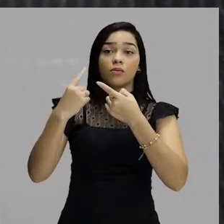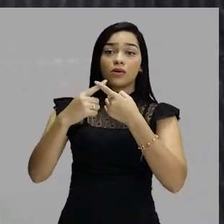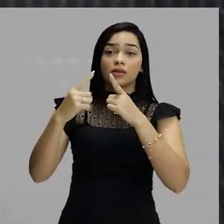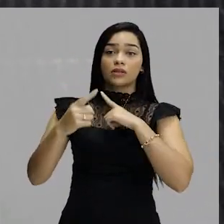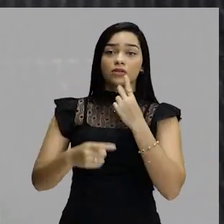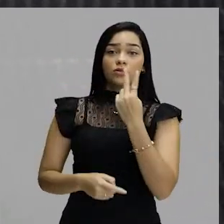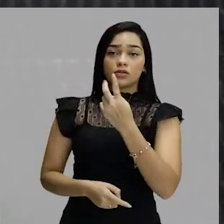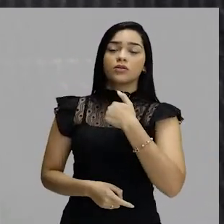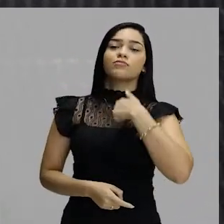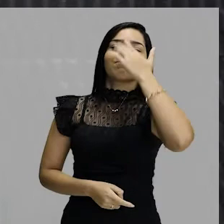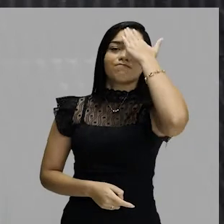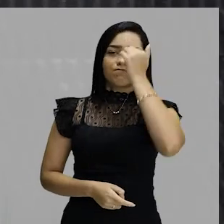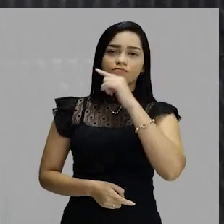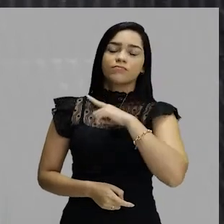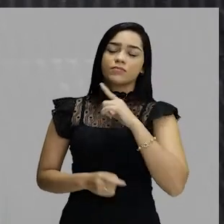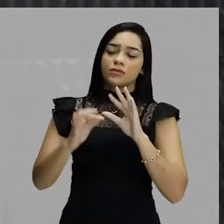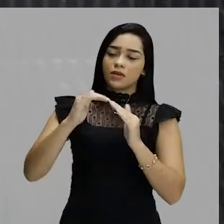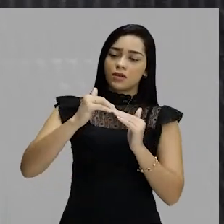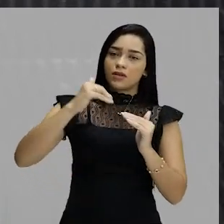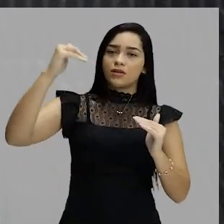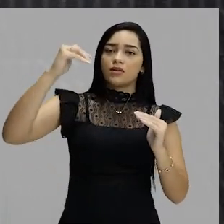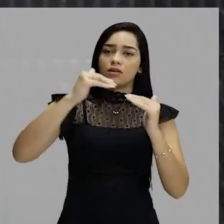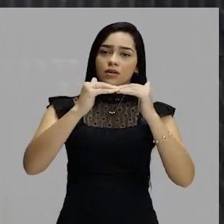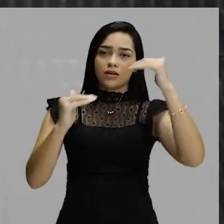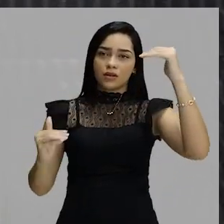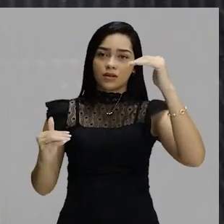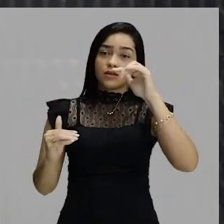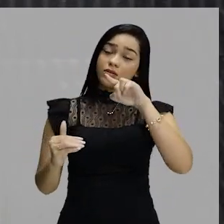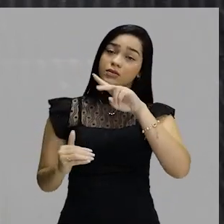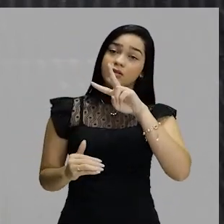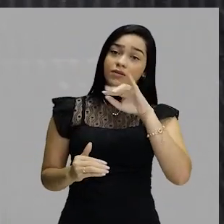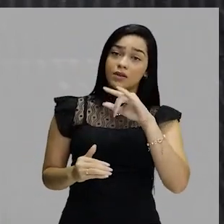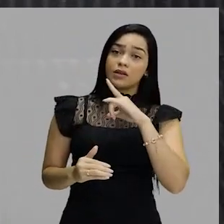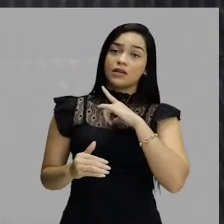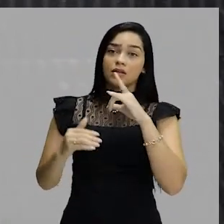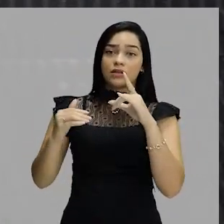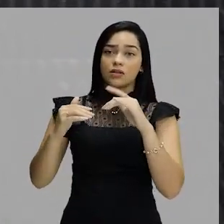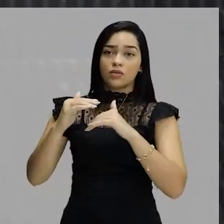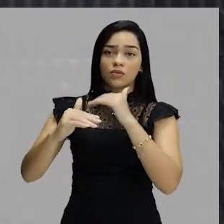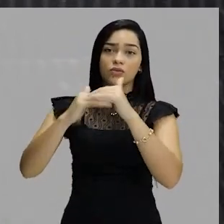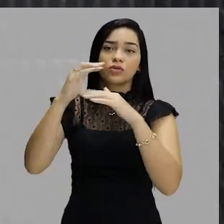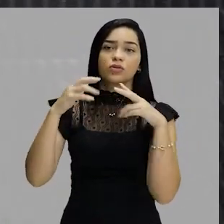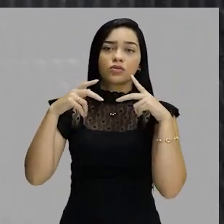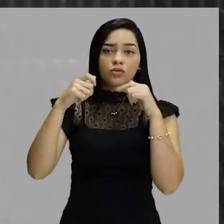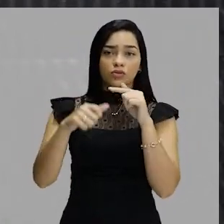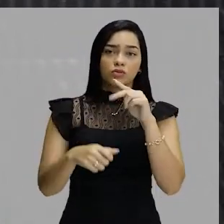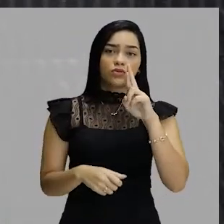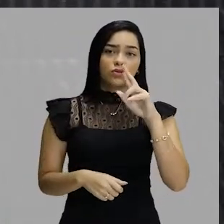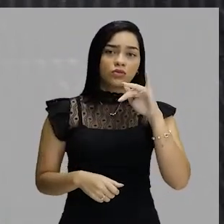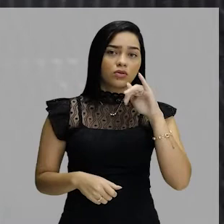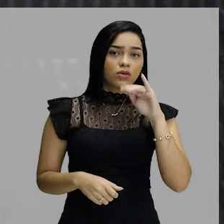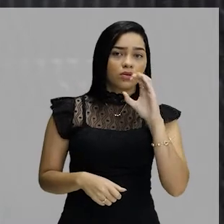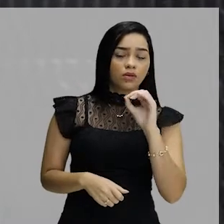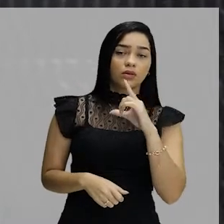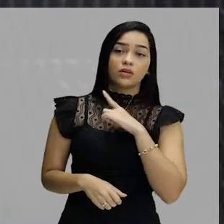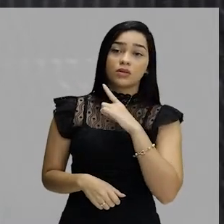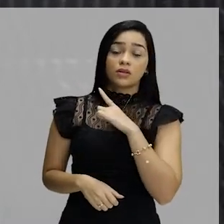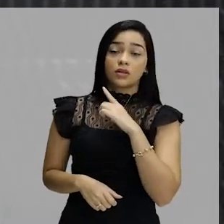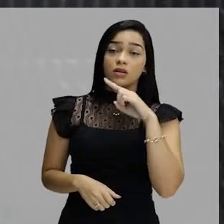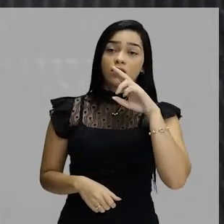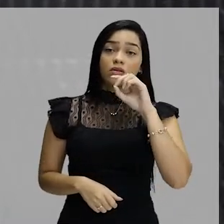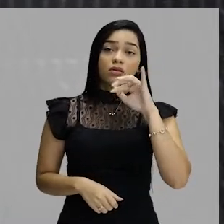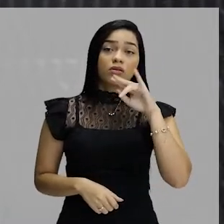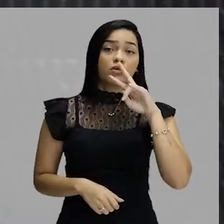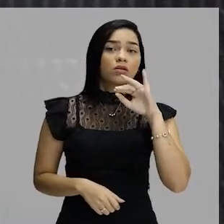pontos, eu sei por onde passa a reta por esses 2 pontos. Então você consegue construir o gráfico da função apenas pelos pontos